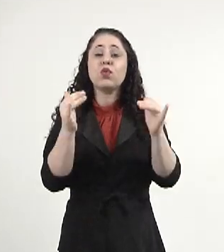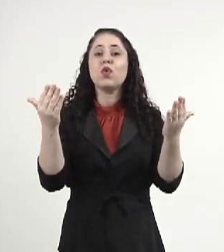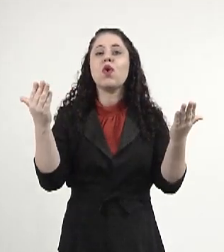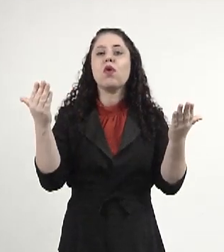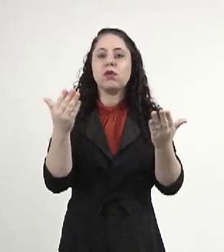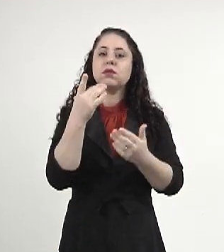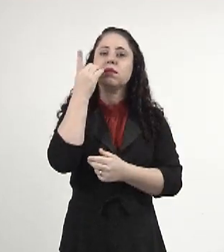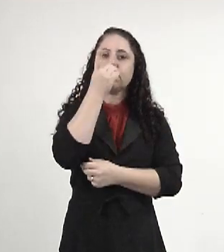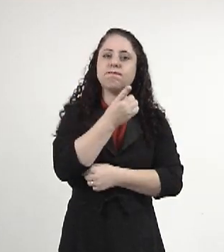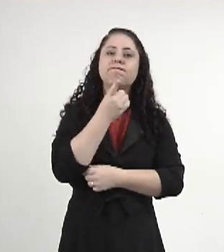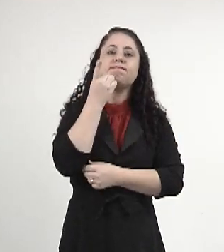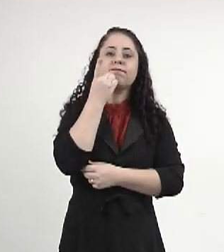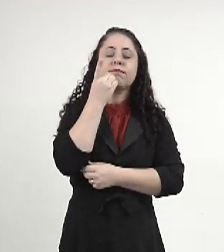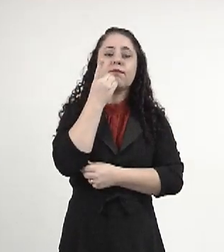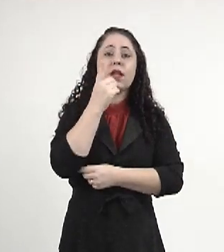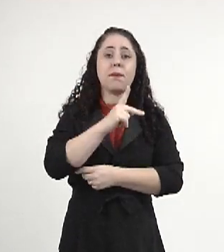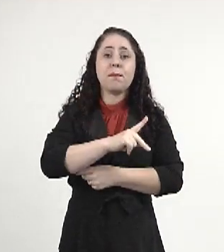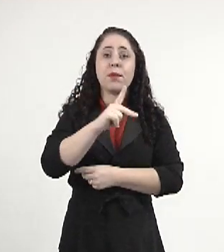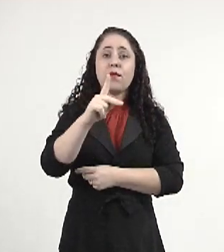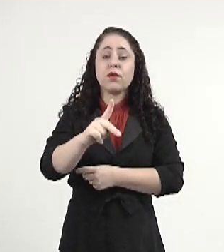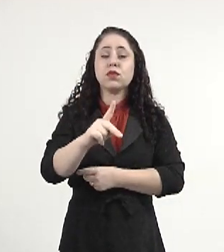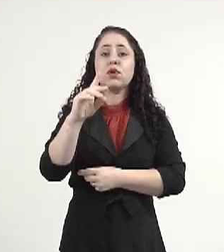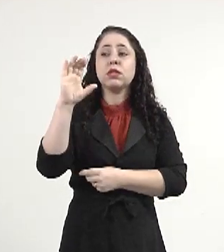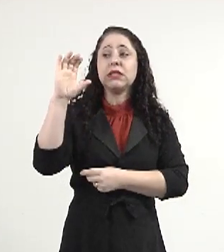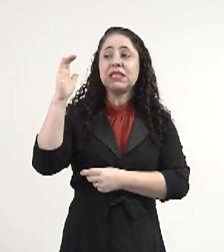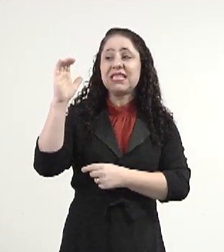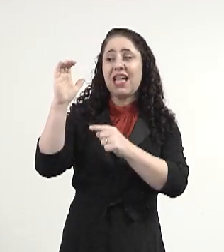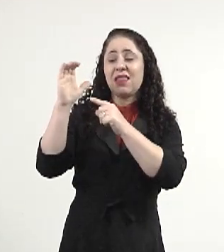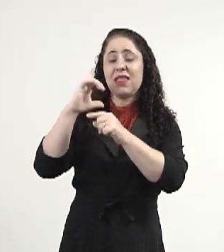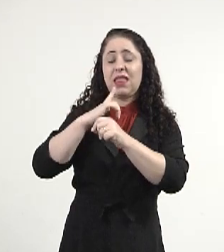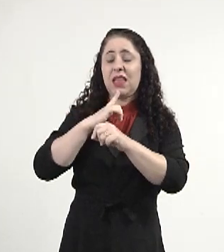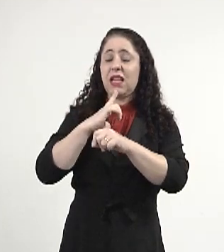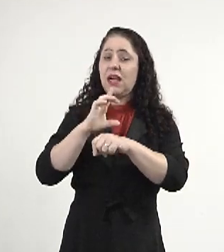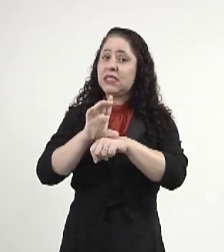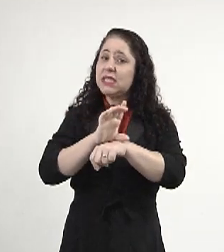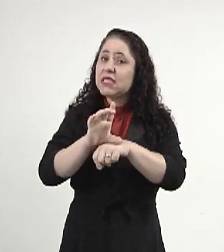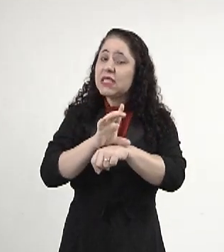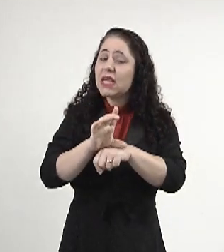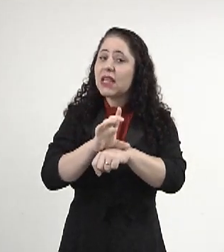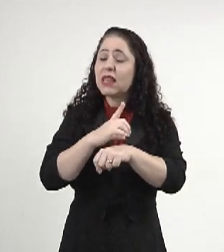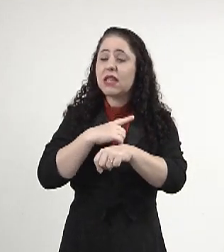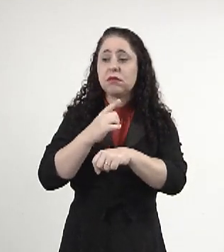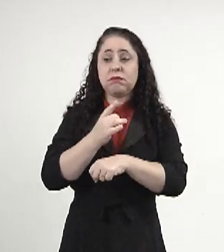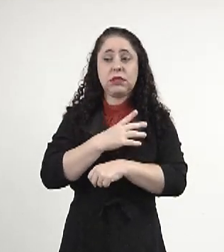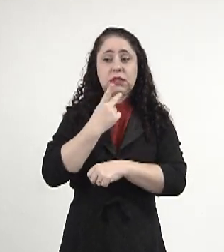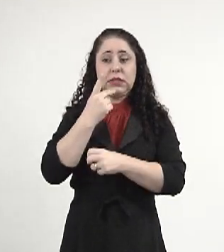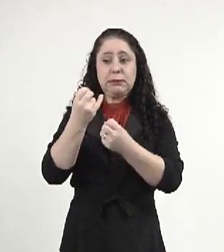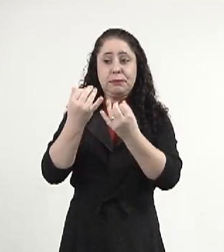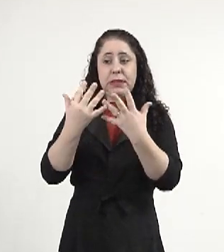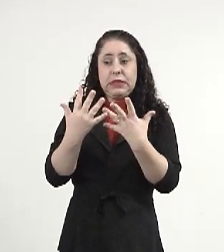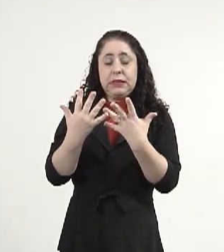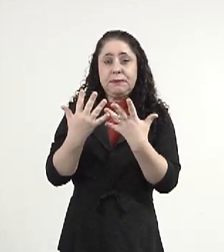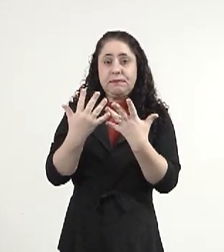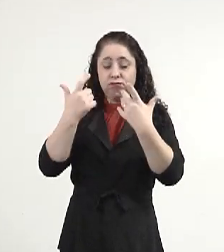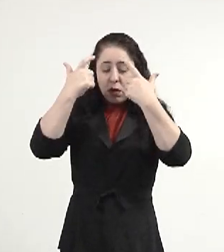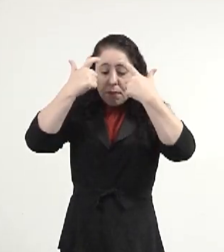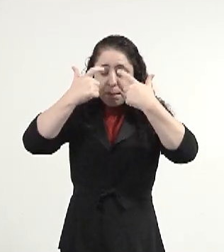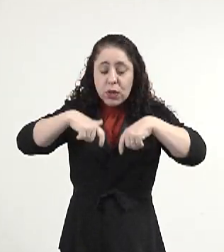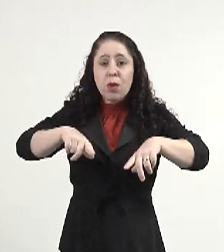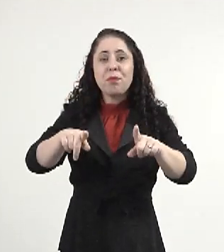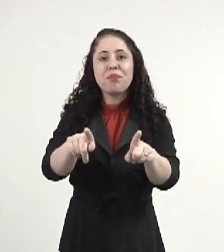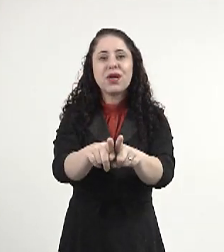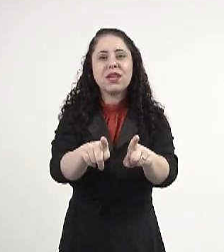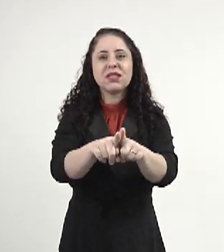hoje, deputada, as professoras de ciência têm medo de falar sobre sexualidade nas escolas. Nós já imaginávamos que